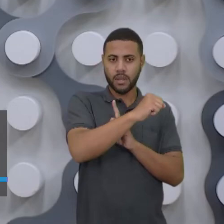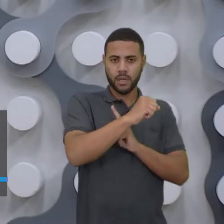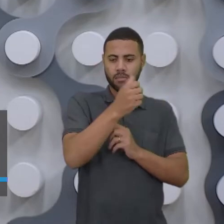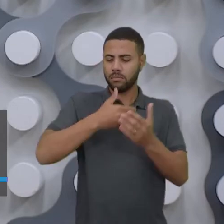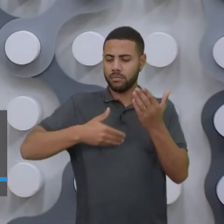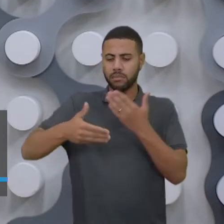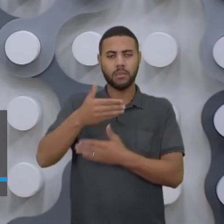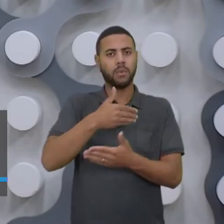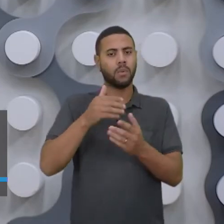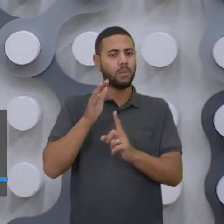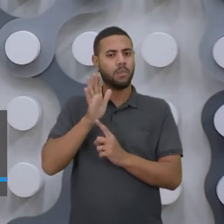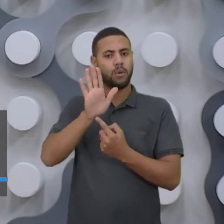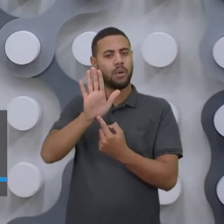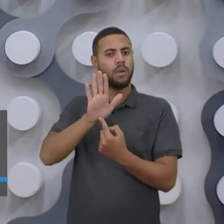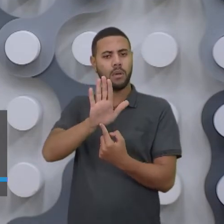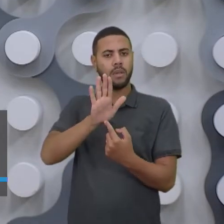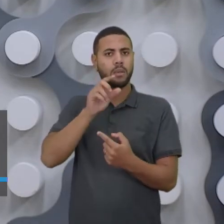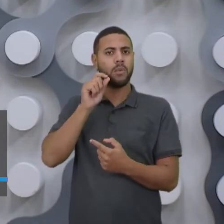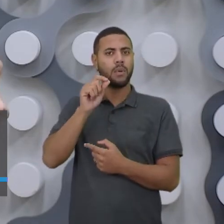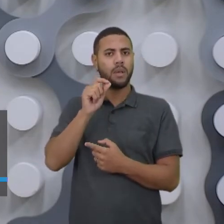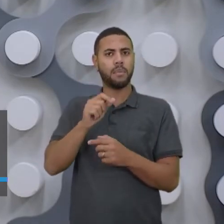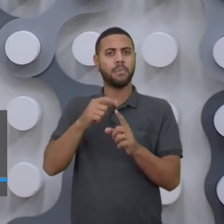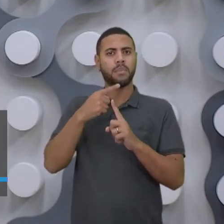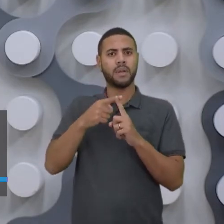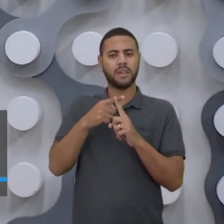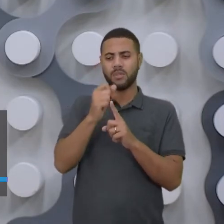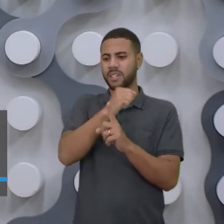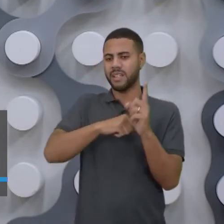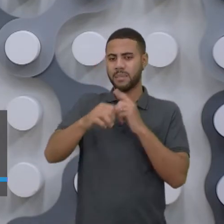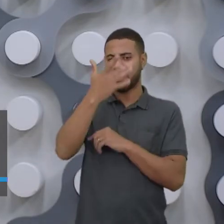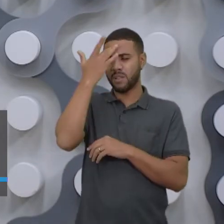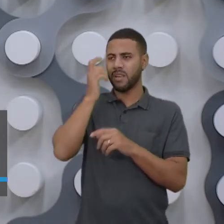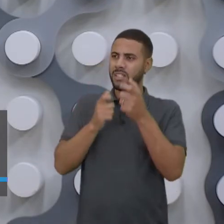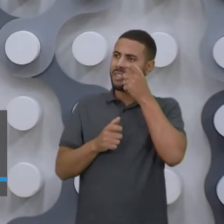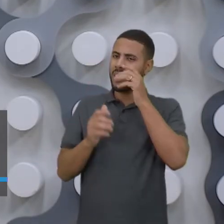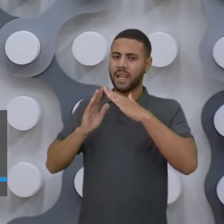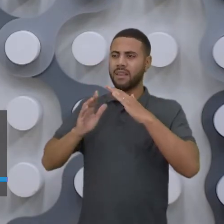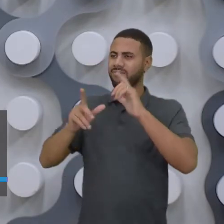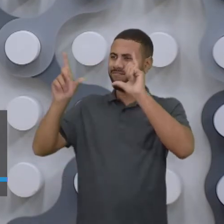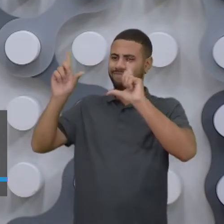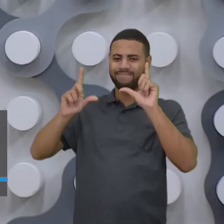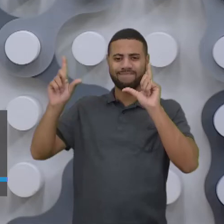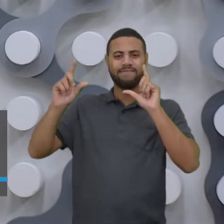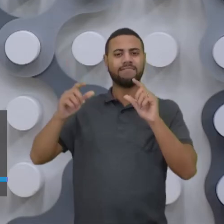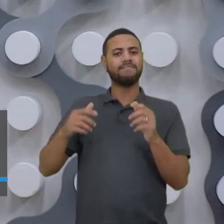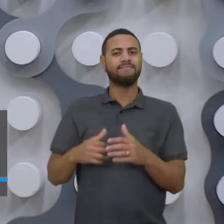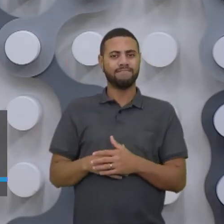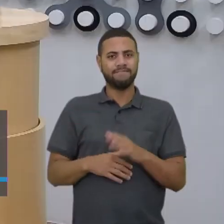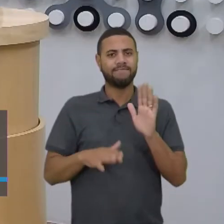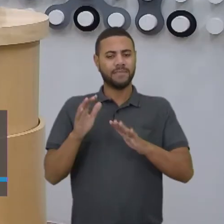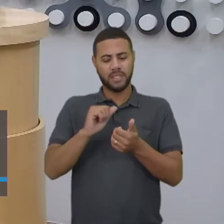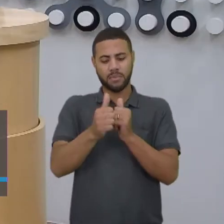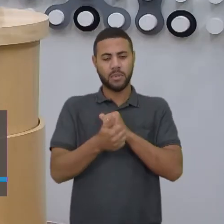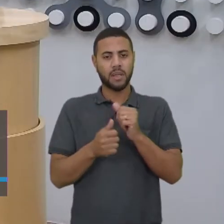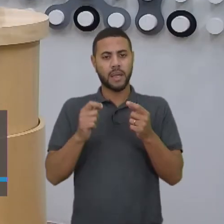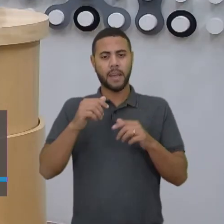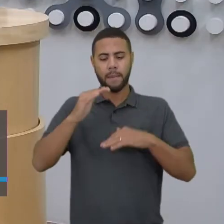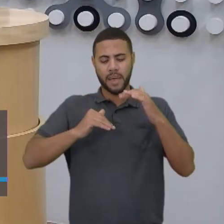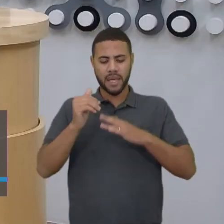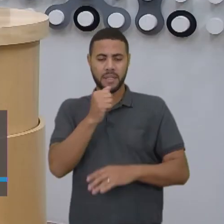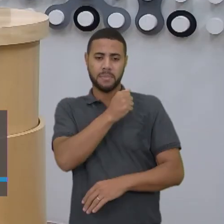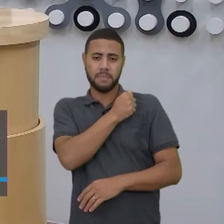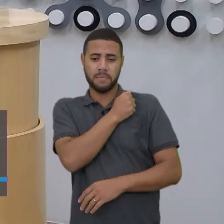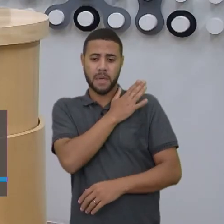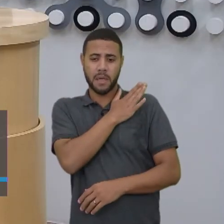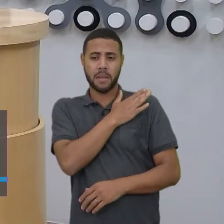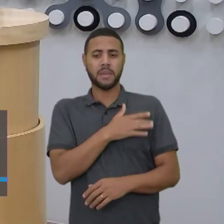em relação ao que ela vê e ela transporta do esporte, né? Então, as práticas de preconceito que elas